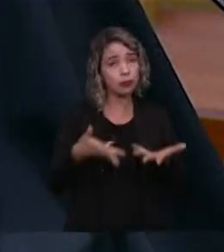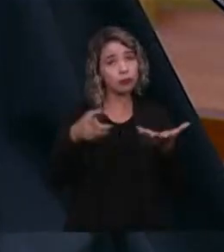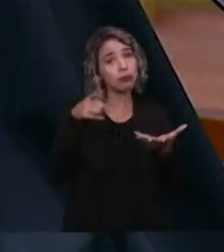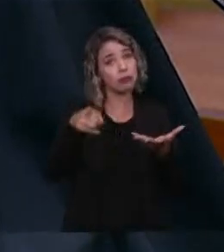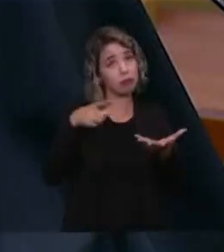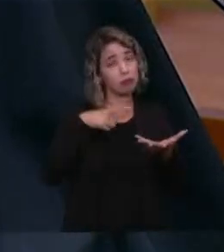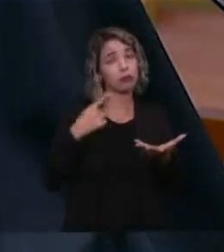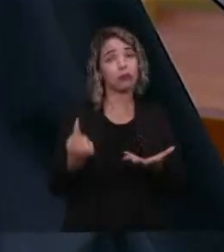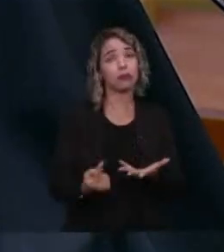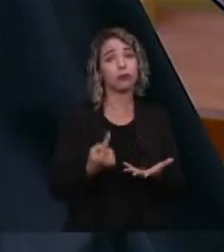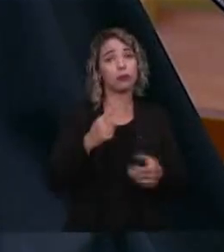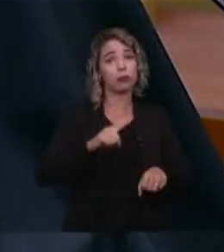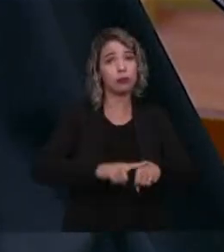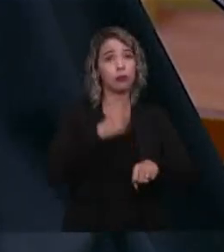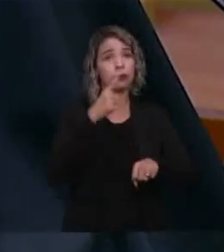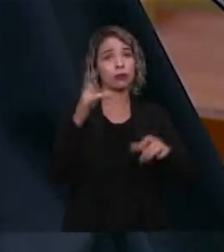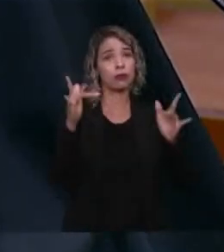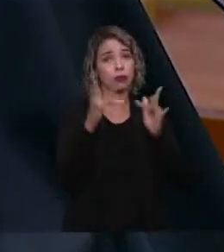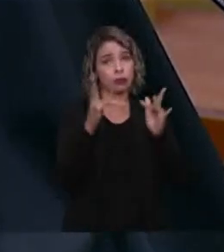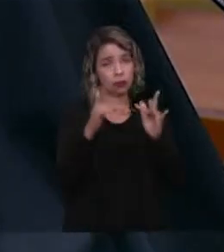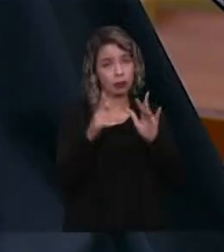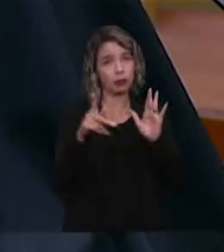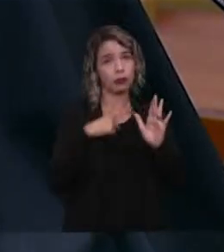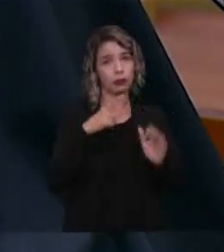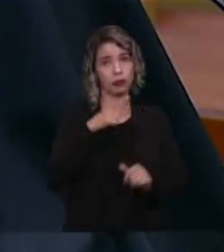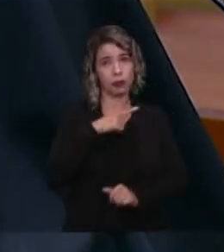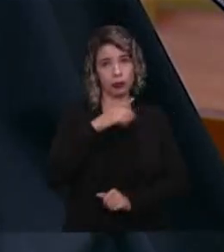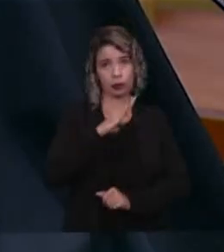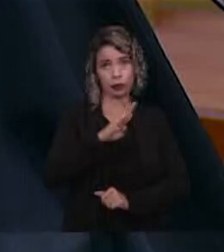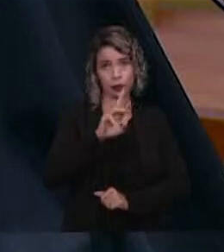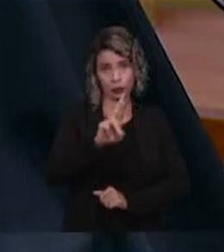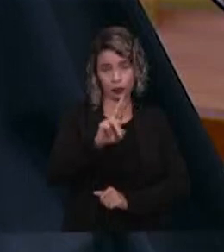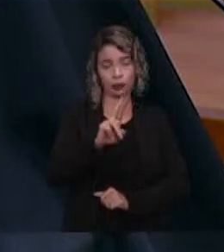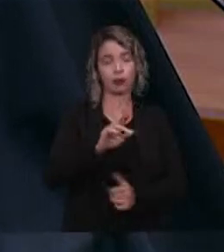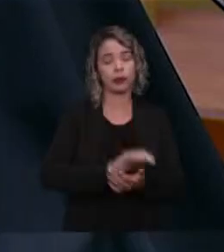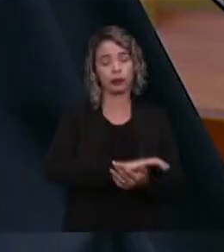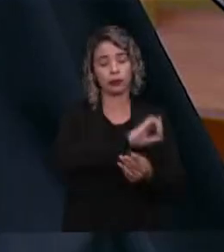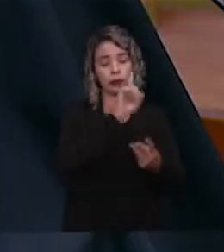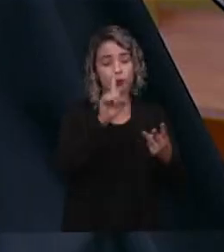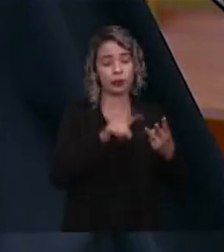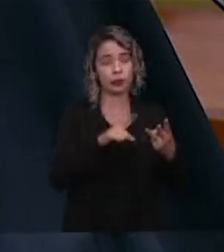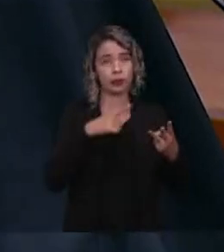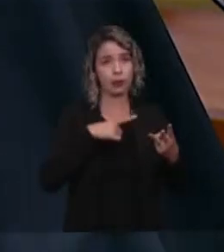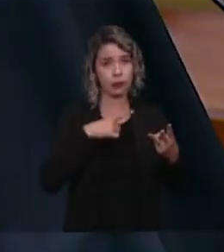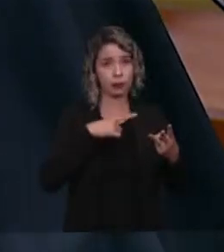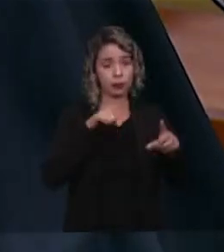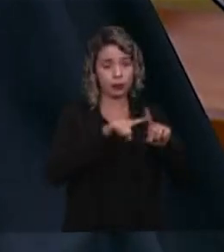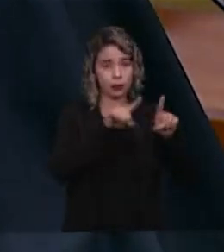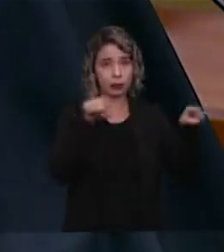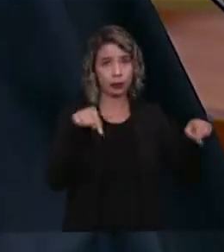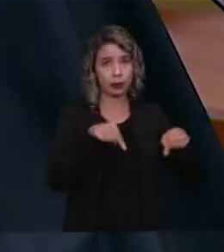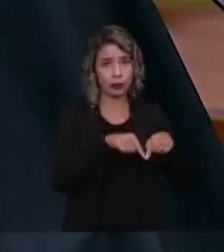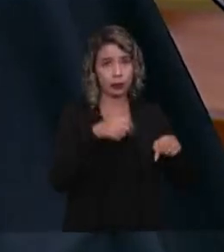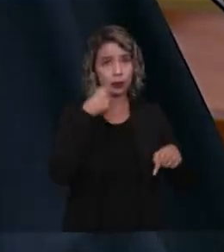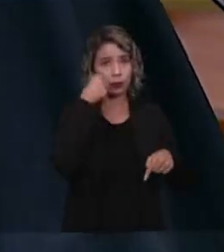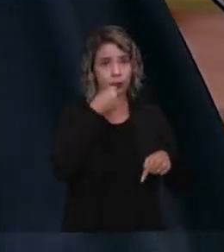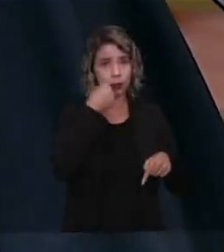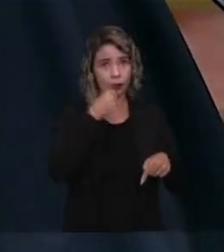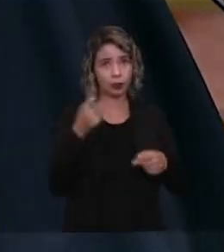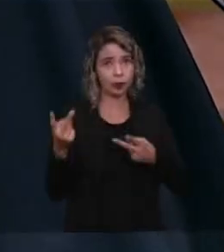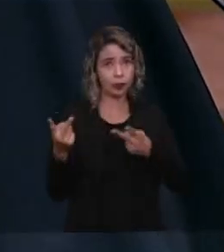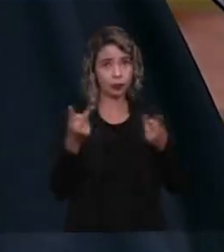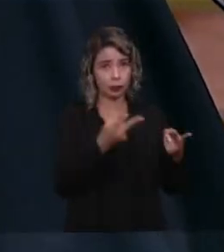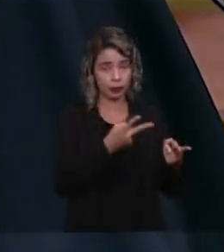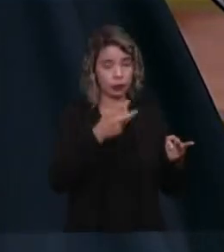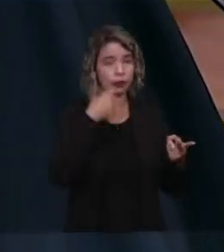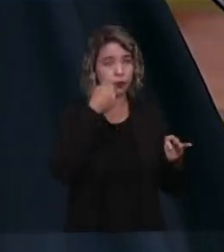acusado sobre a única vez que esteve nas dependências da BR Distribuidora. E a terceira, vez no gabinete do Senado, a convite